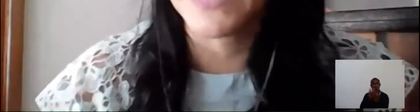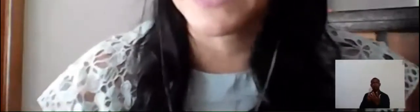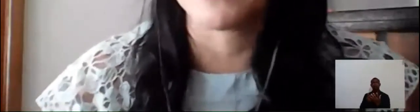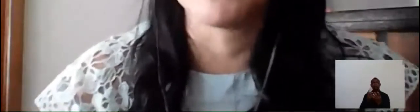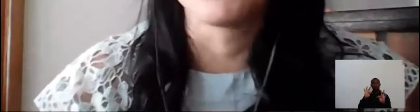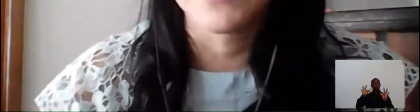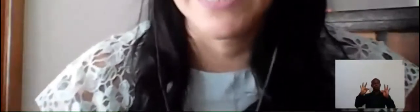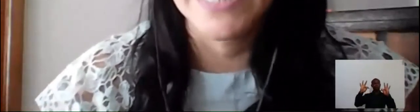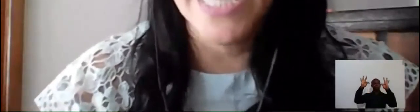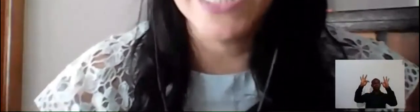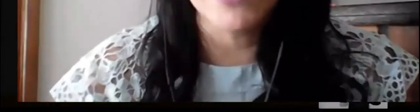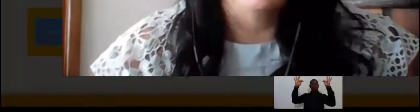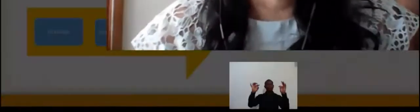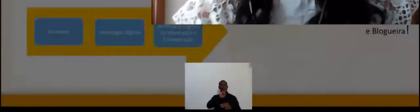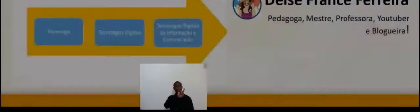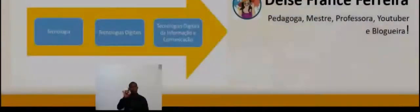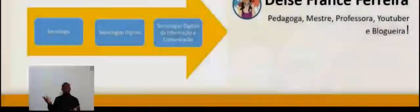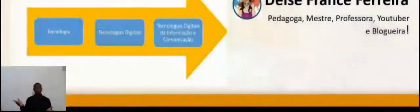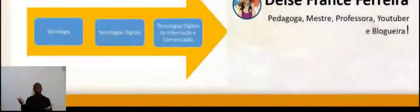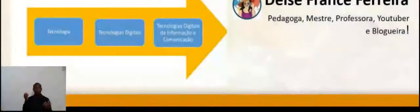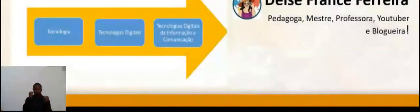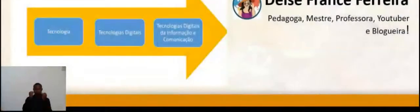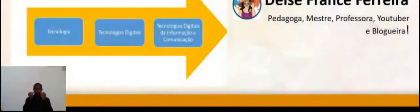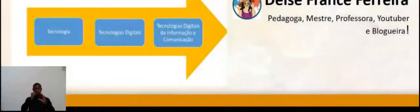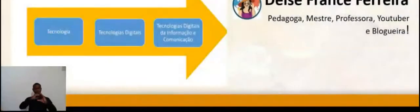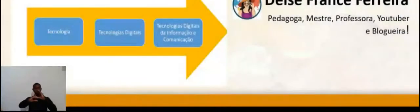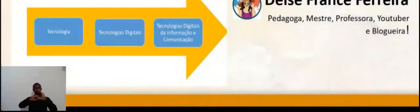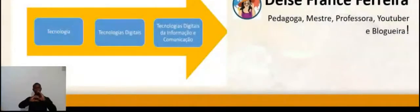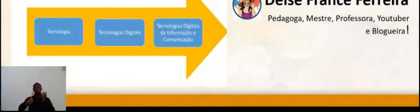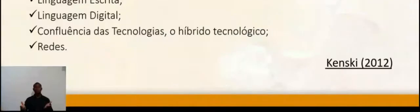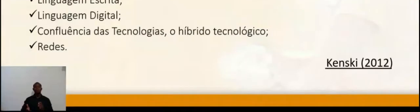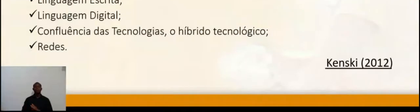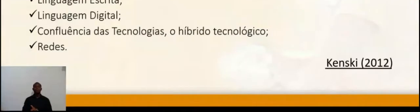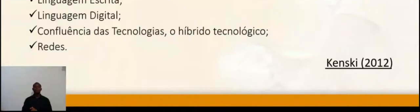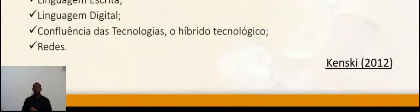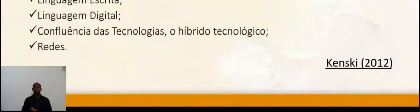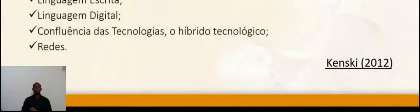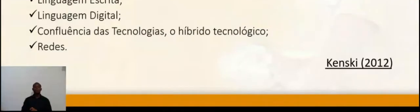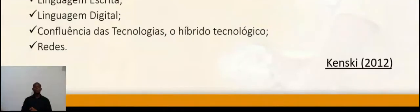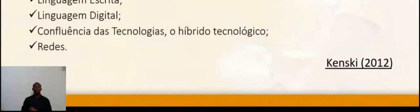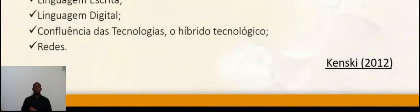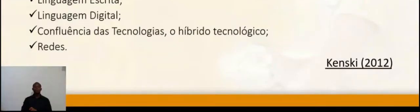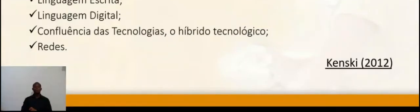da comunicação, certo? Pode passar o slide, por favor?